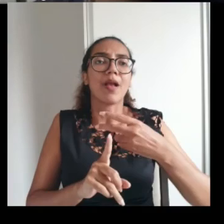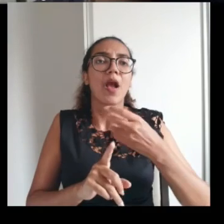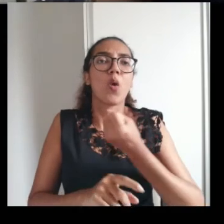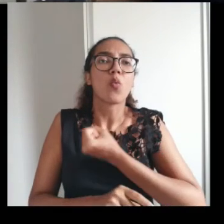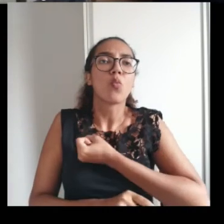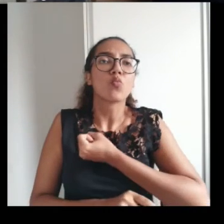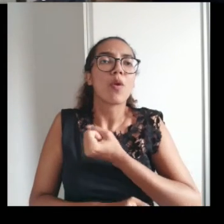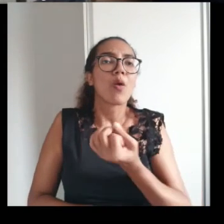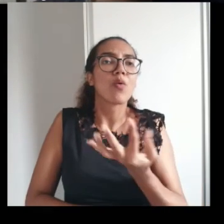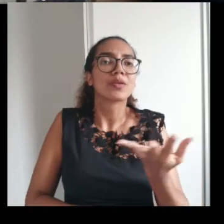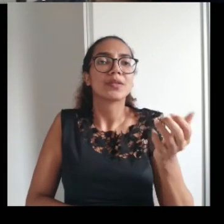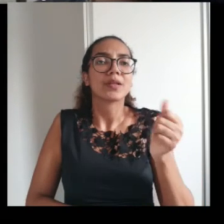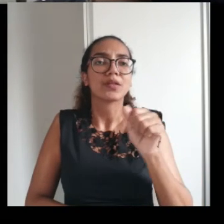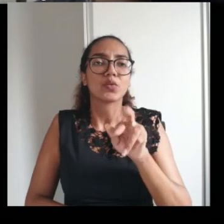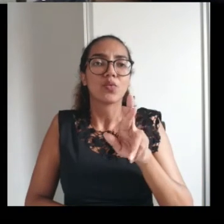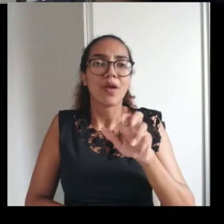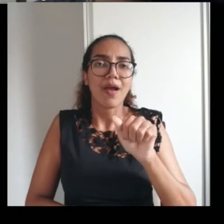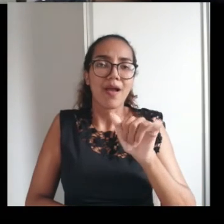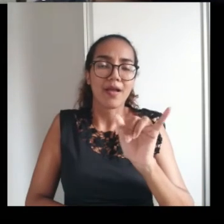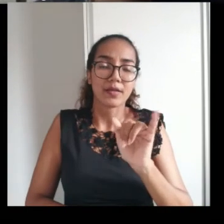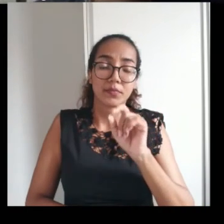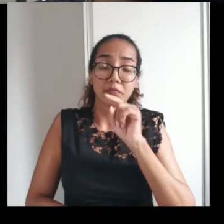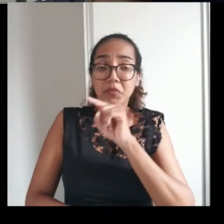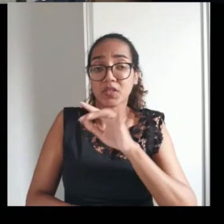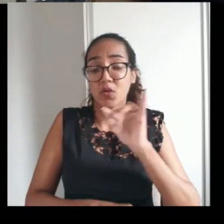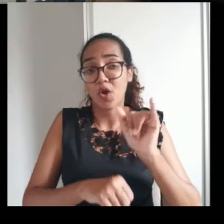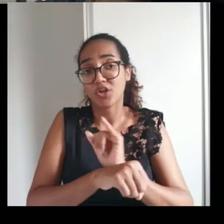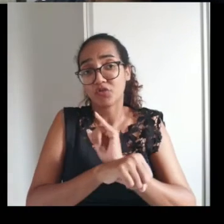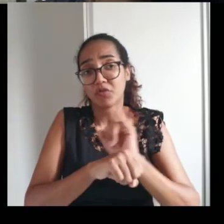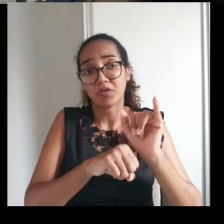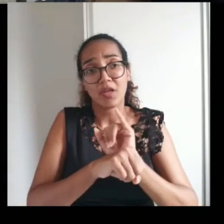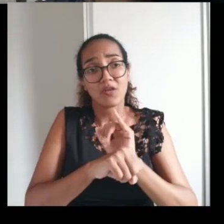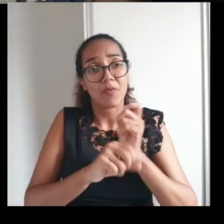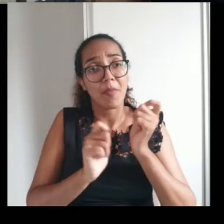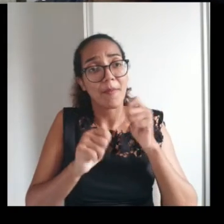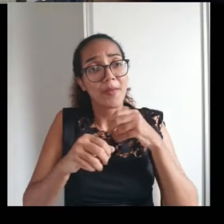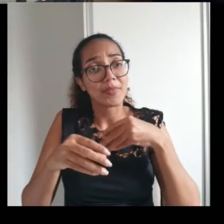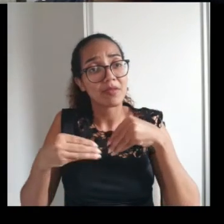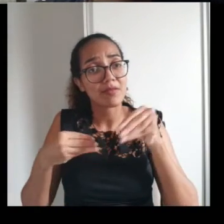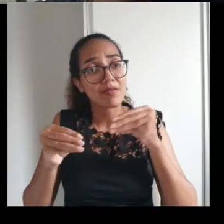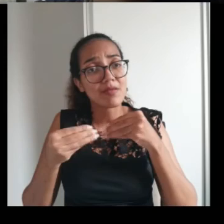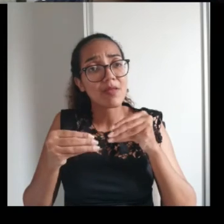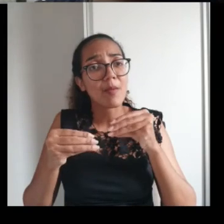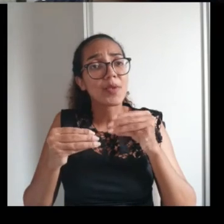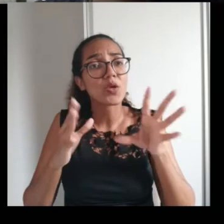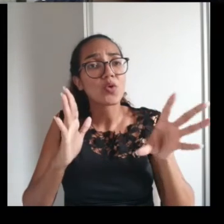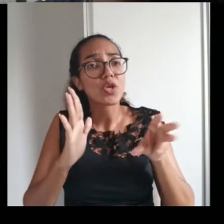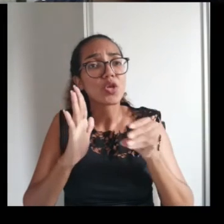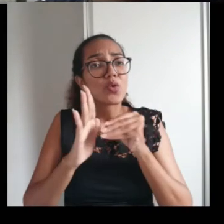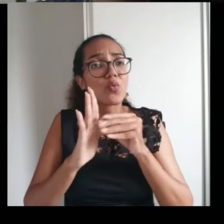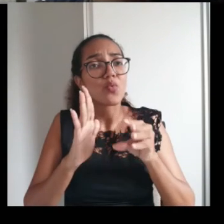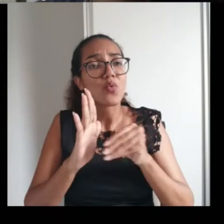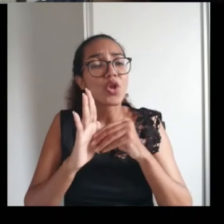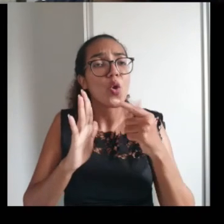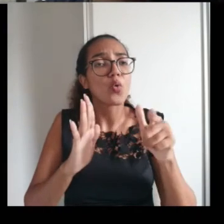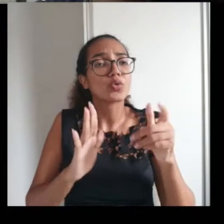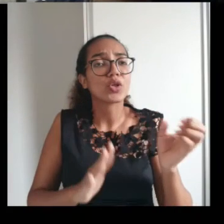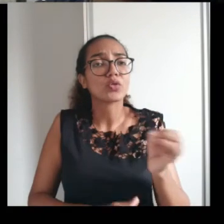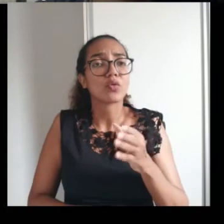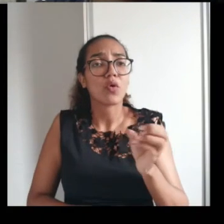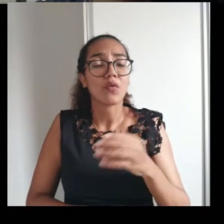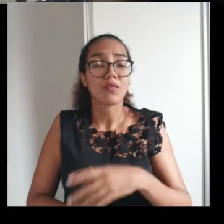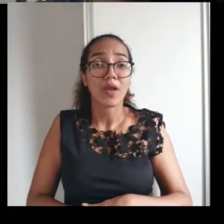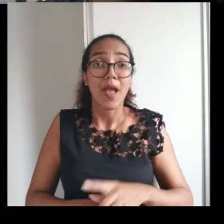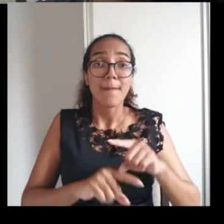array dinâmico para incluir várias contas nele. Mas a gente pode usar o array list, tá certo? Que já vai fazer isso para a gente sem